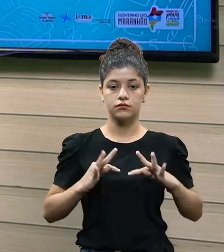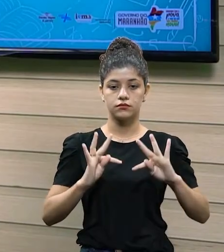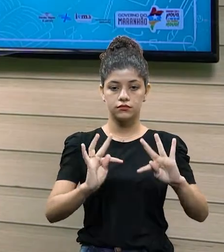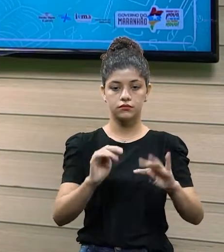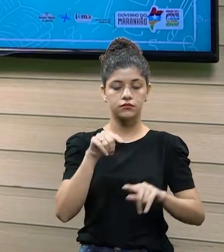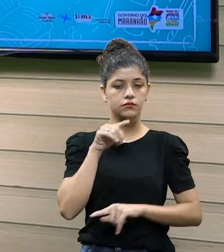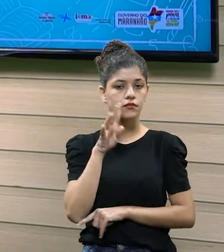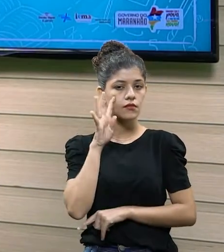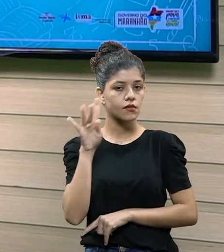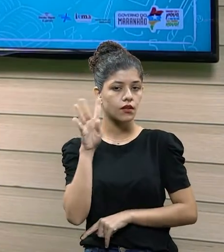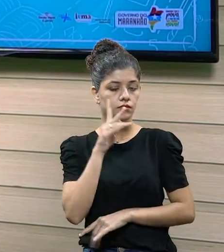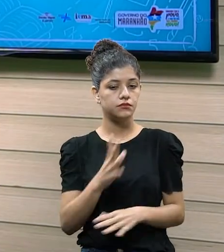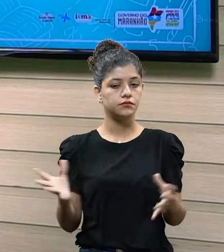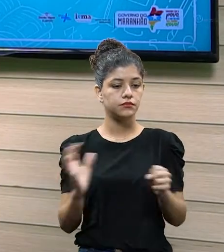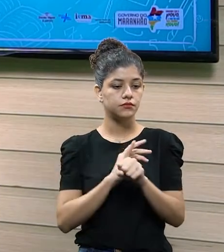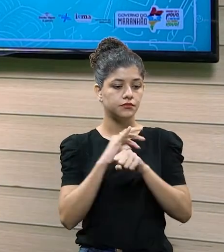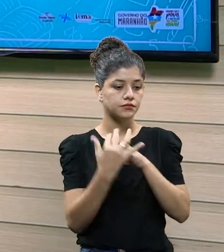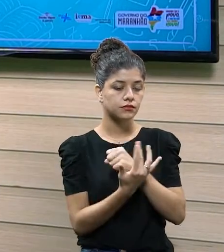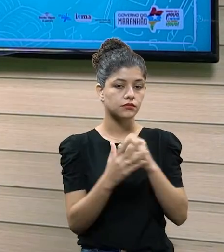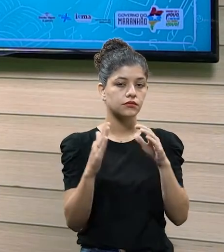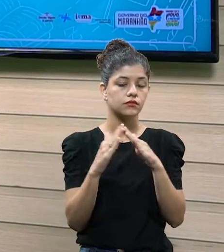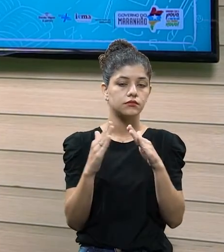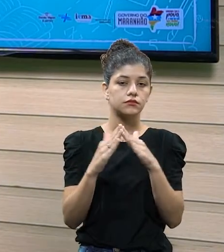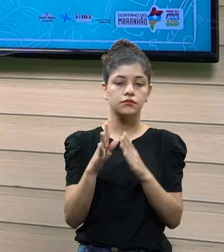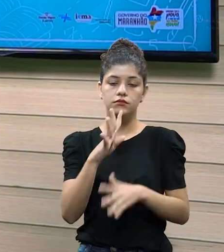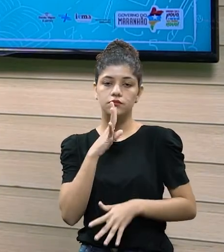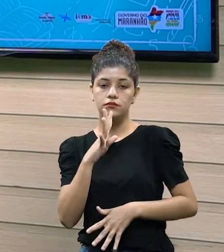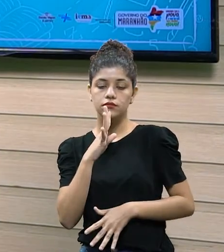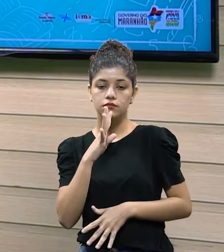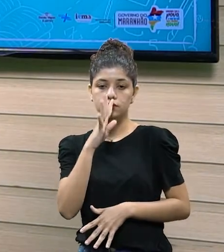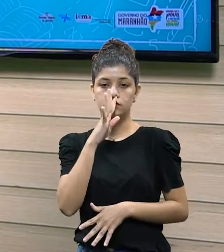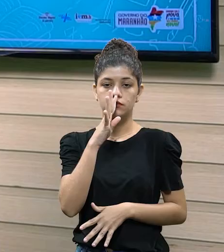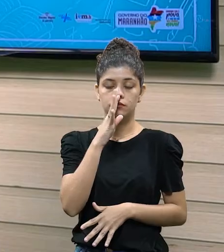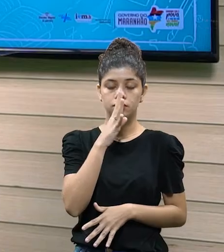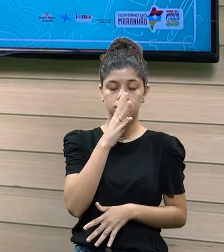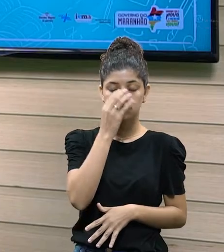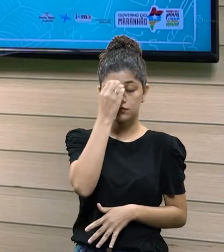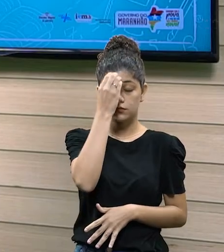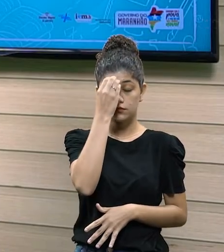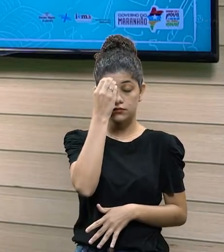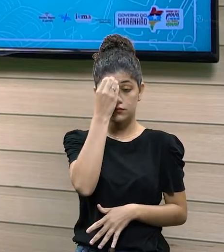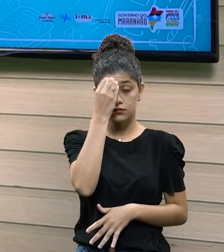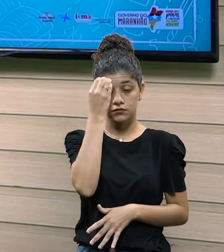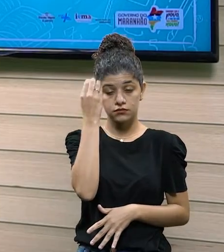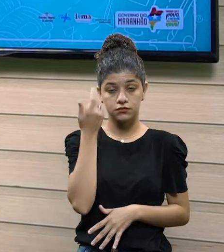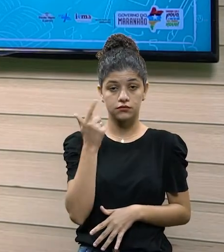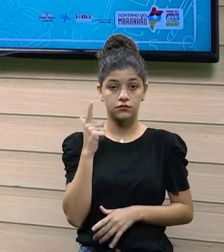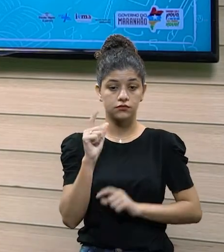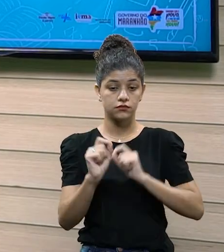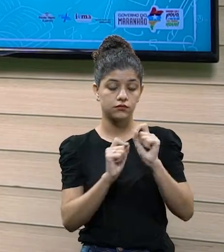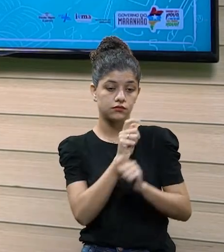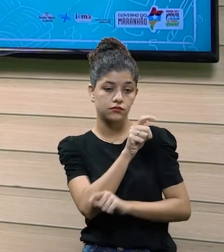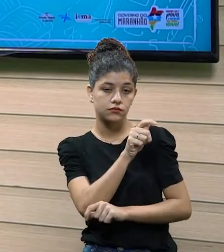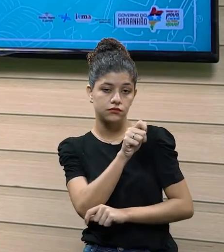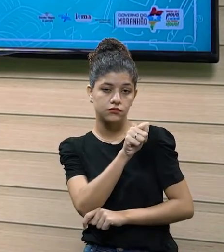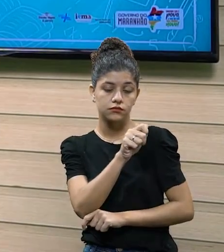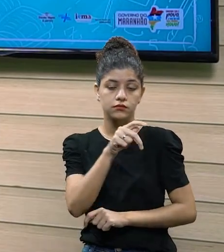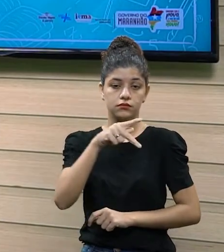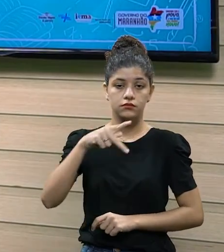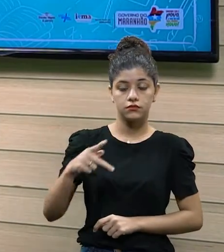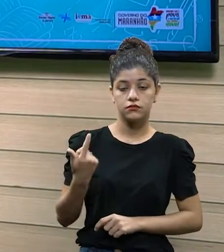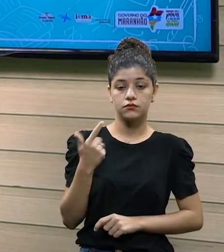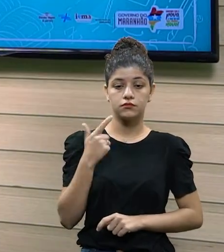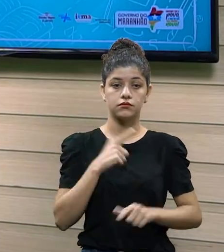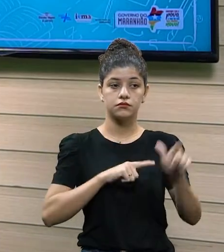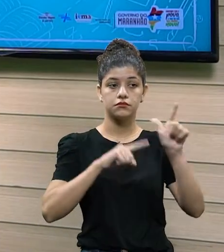período de pandemia, né, você que está em casa assistindo aulas, sem o que a gente vive hoje, sem ter esses aplicativos, esses programas,